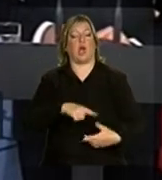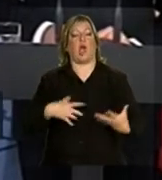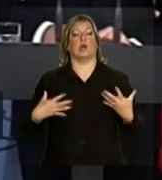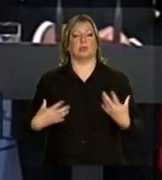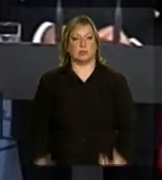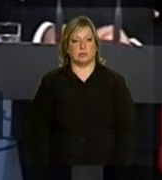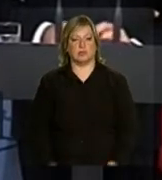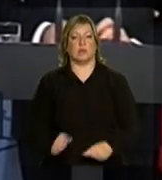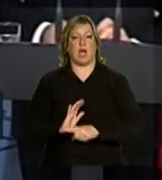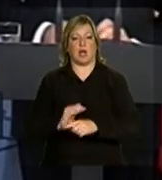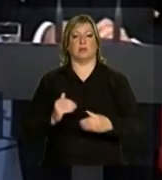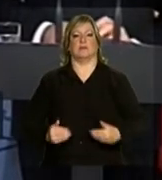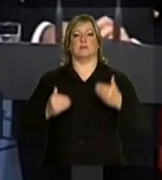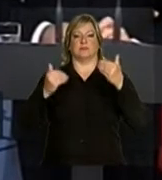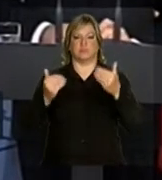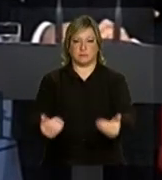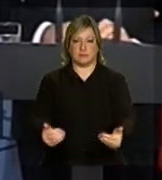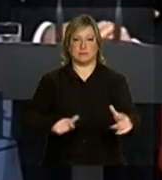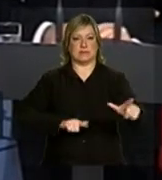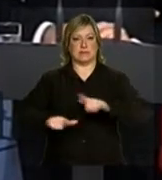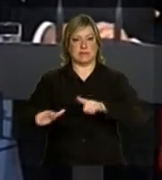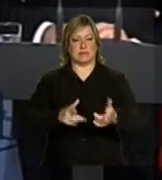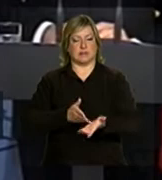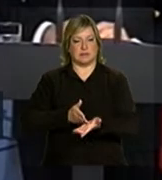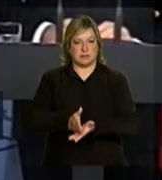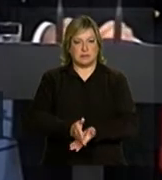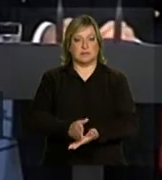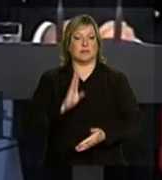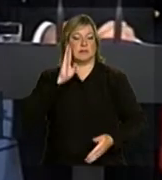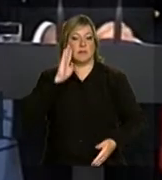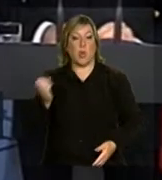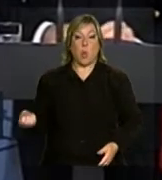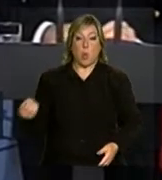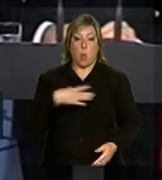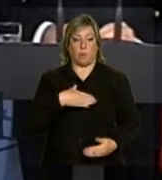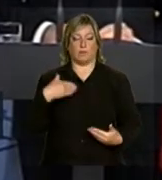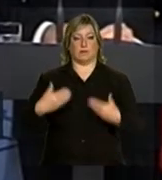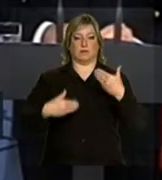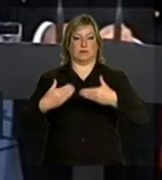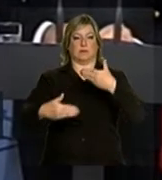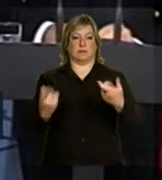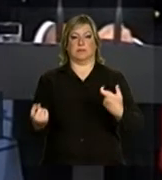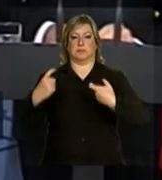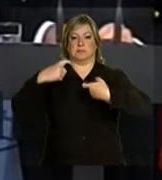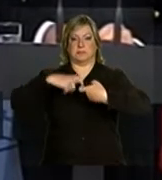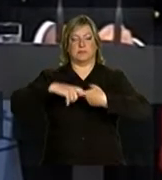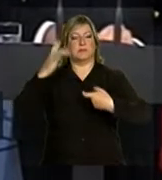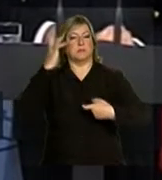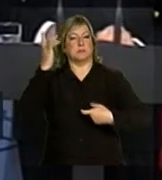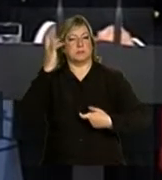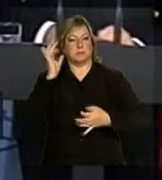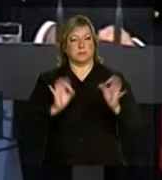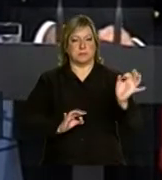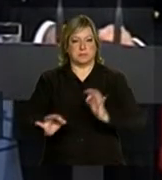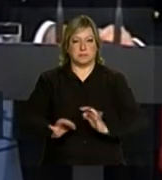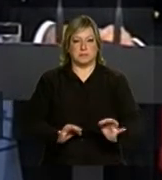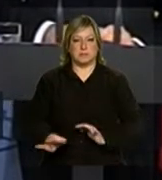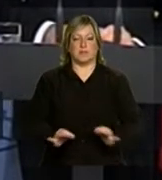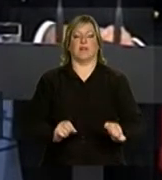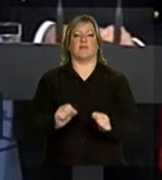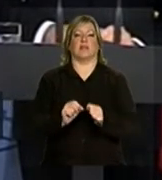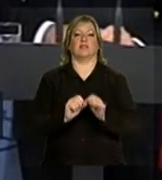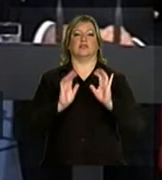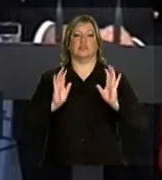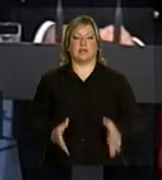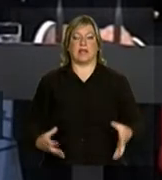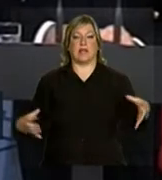em iniciativas concretas para dar novo dinamismo à parceria estratégica já estabelecida